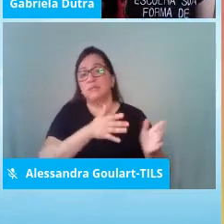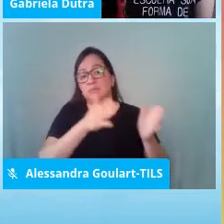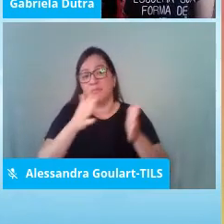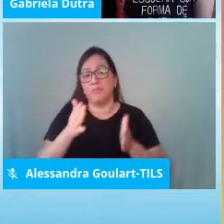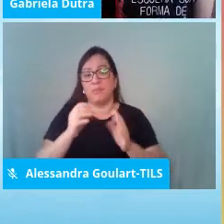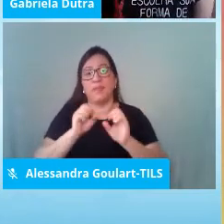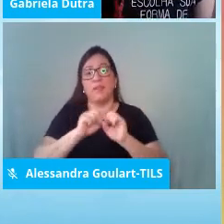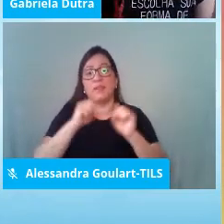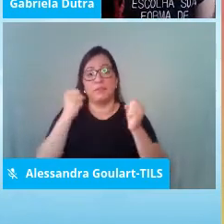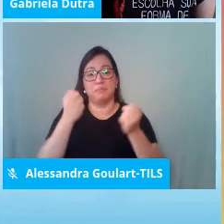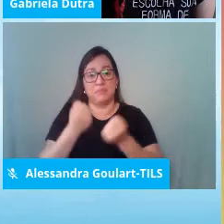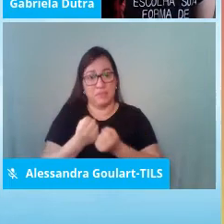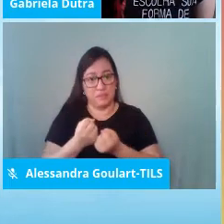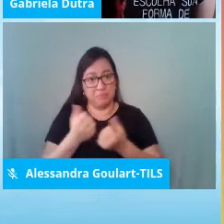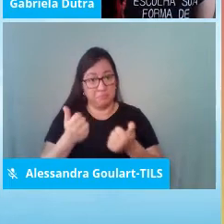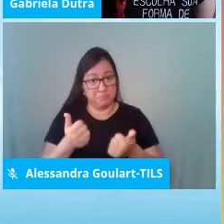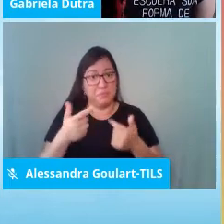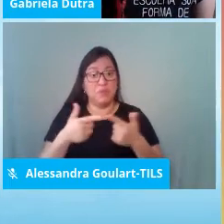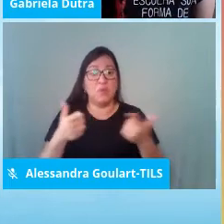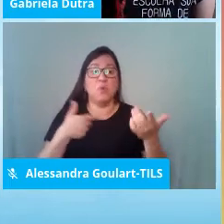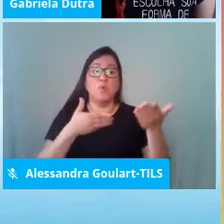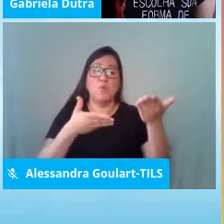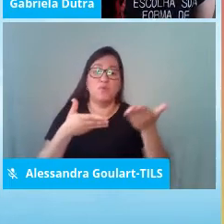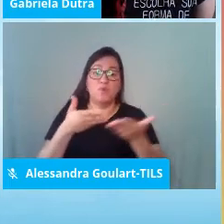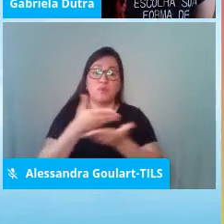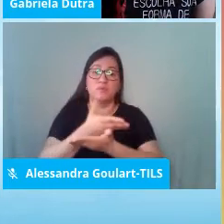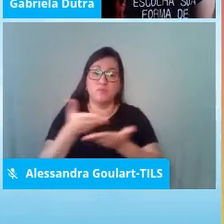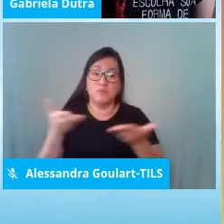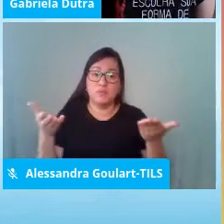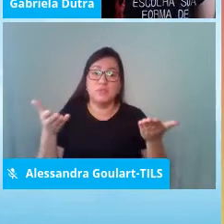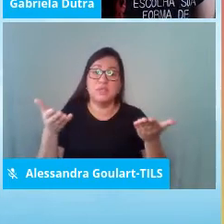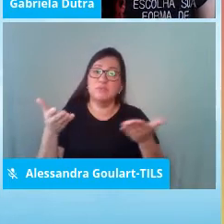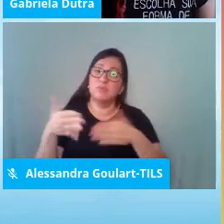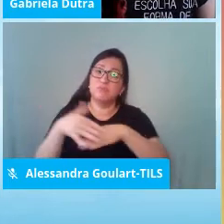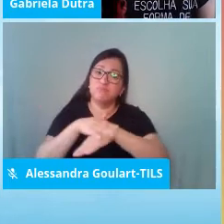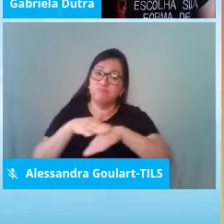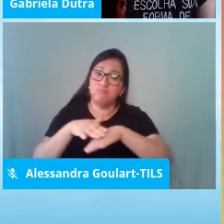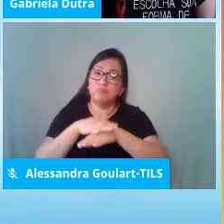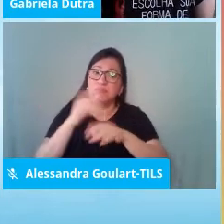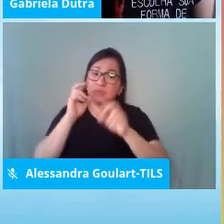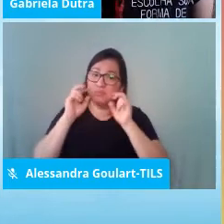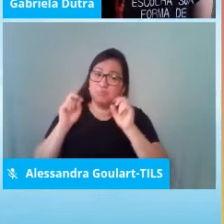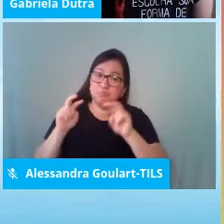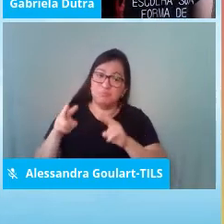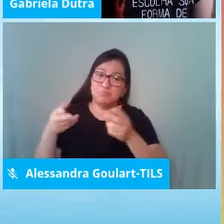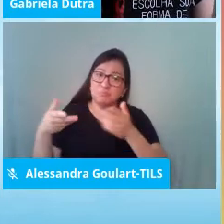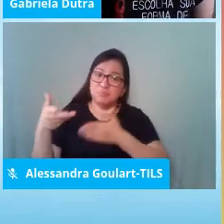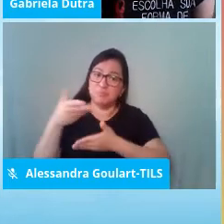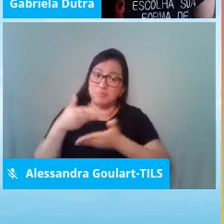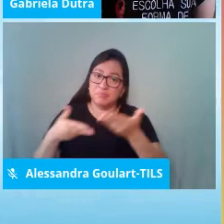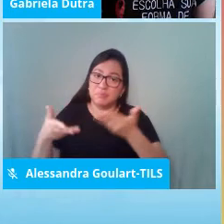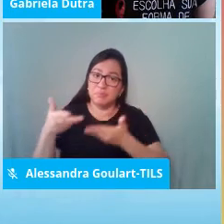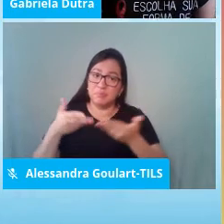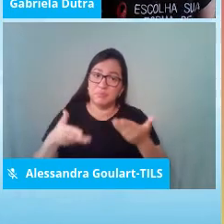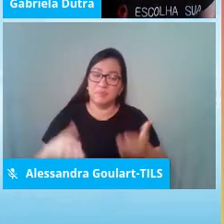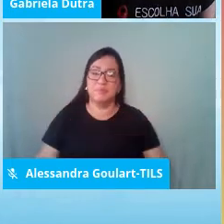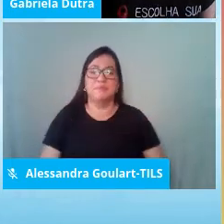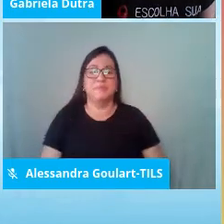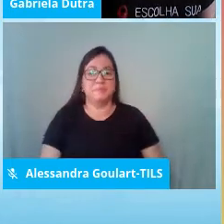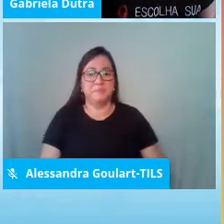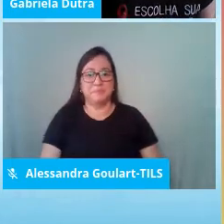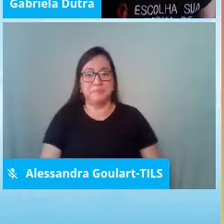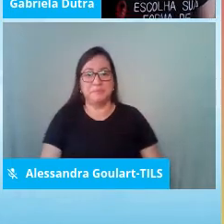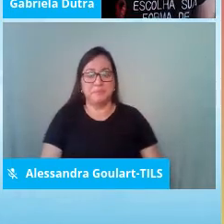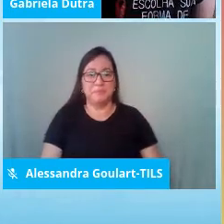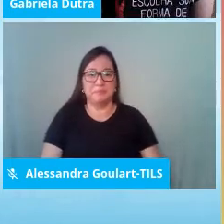com a gente no Seminário Estadual do Bebê, no Seminário Estadual da Primeira Infância, desculpa, na Semana